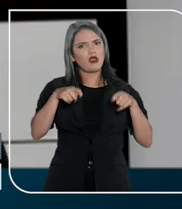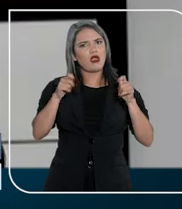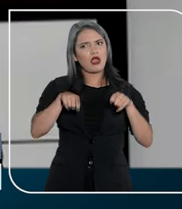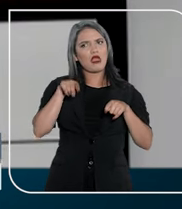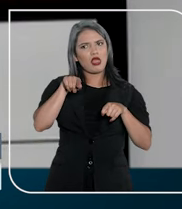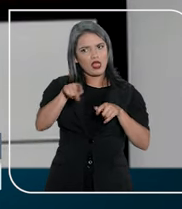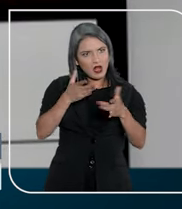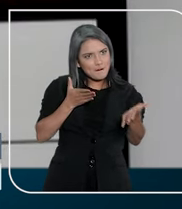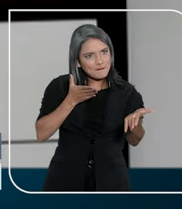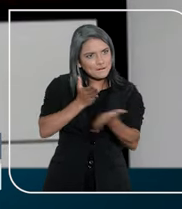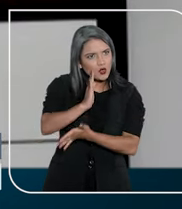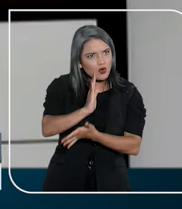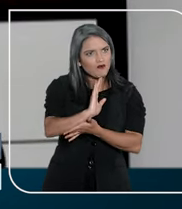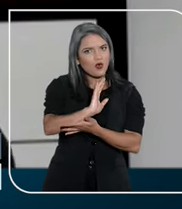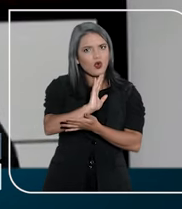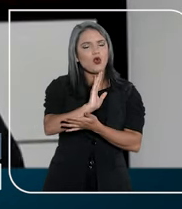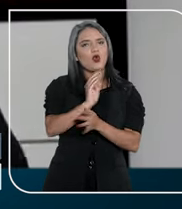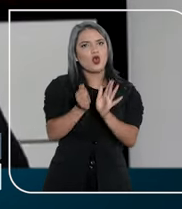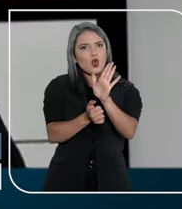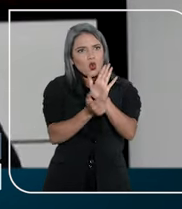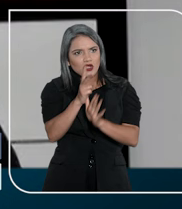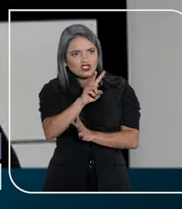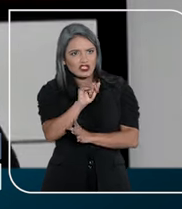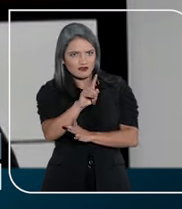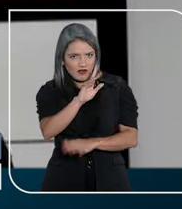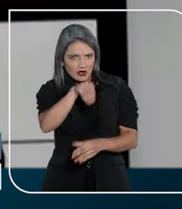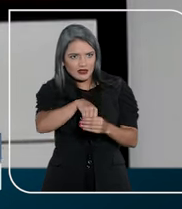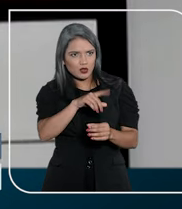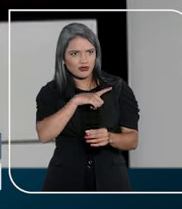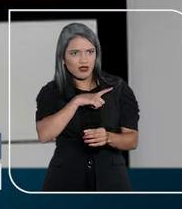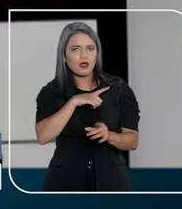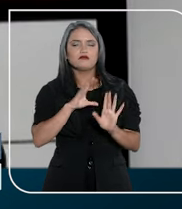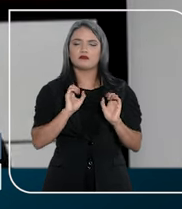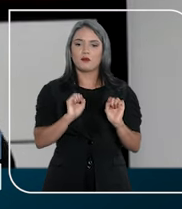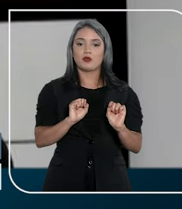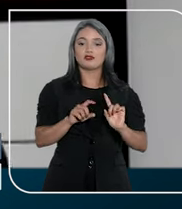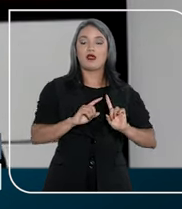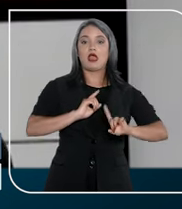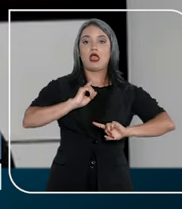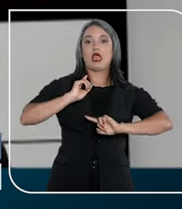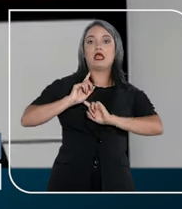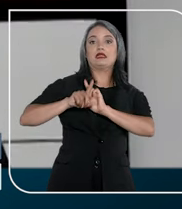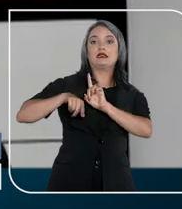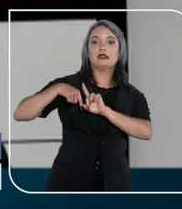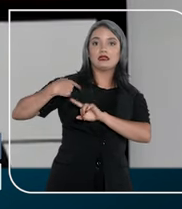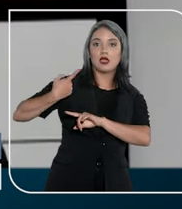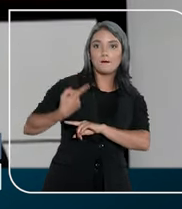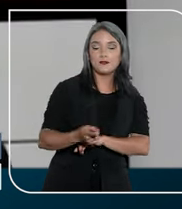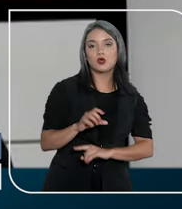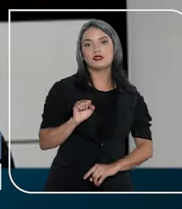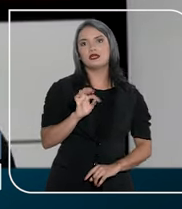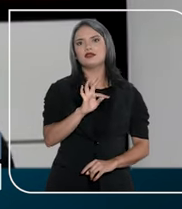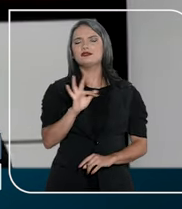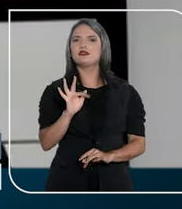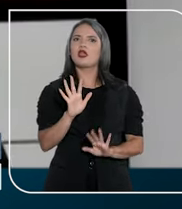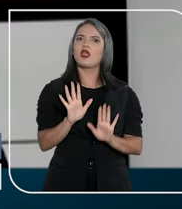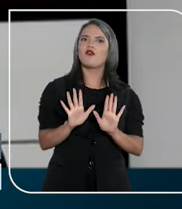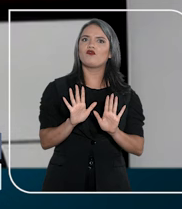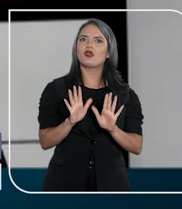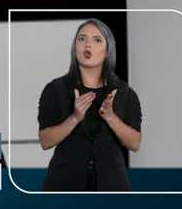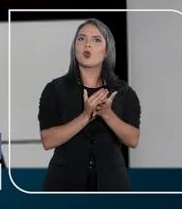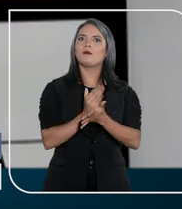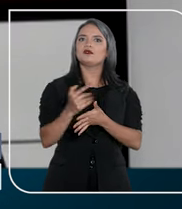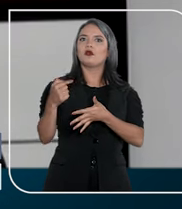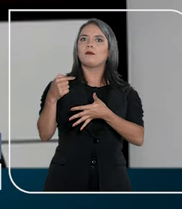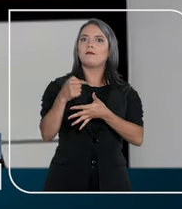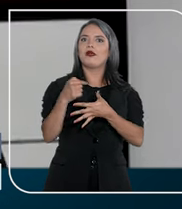aprovados dentro do número de vagas. E aí, quando ele formulou o tema 784 de repetição geral, o Supremo começou a dizer quais eram as